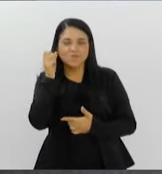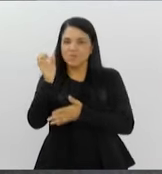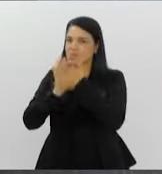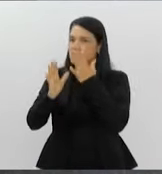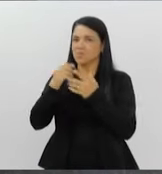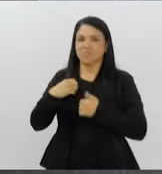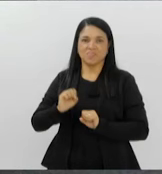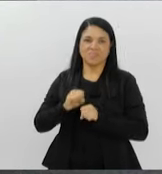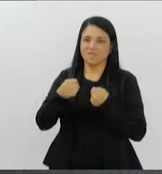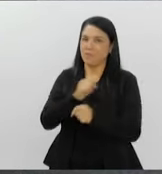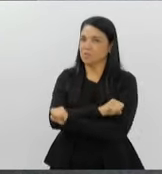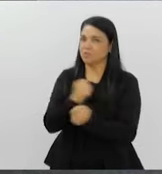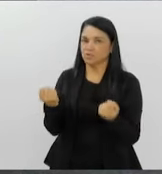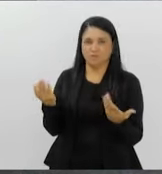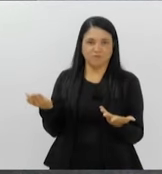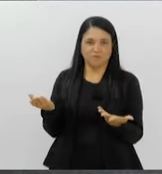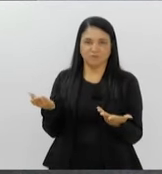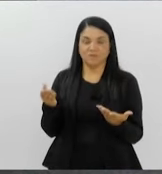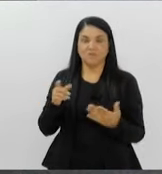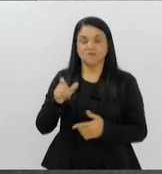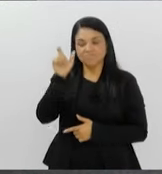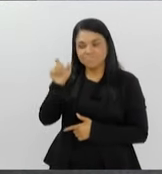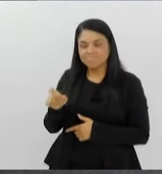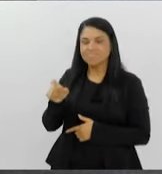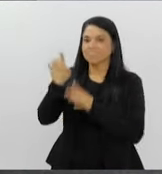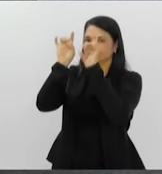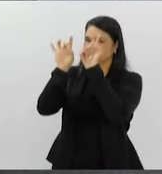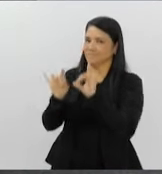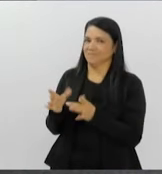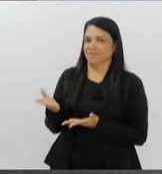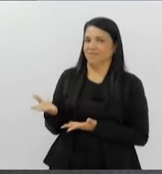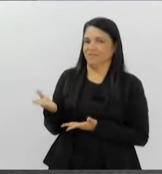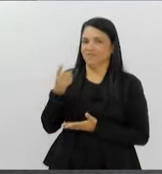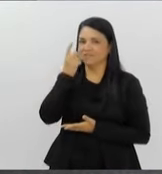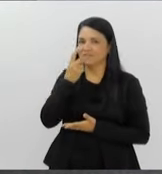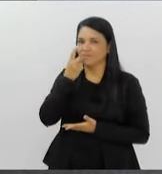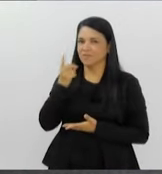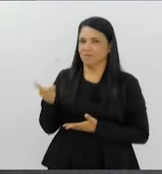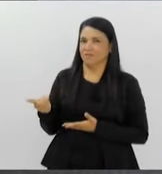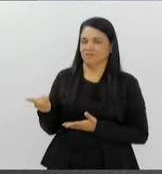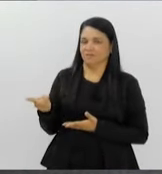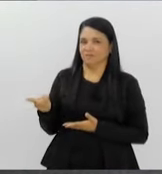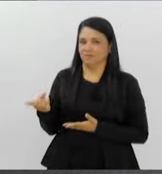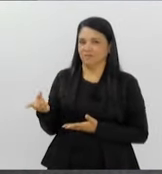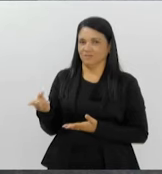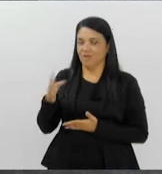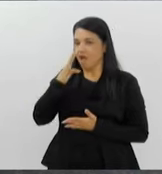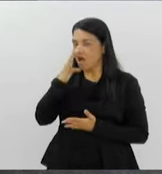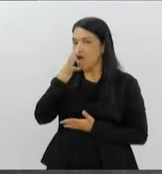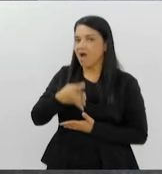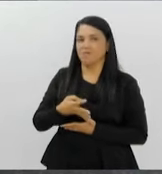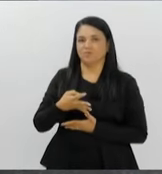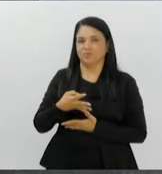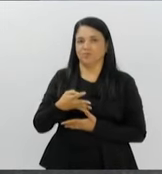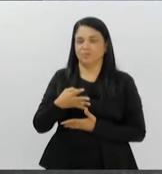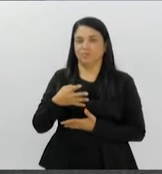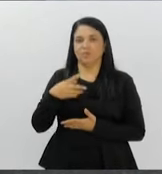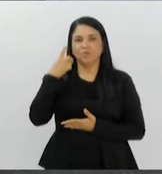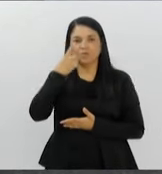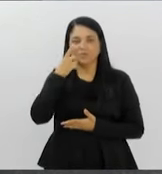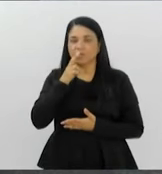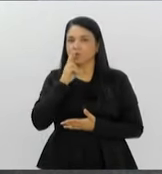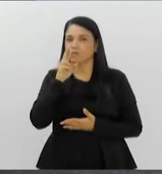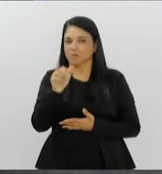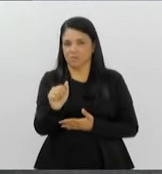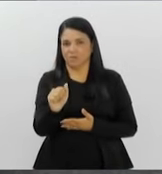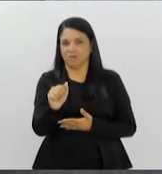Em especial, a esse crápula que aqui acusou o deputado Rodrigo